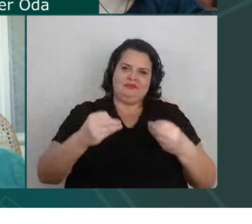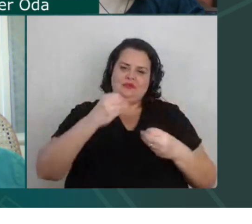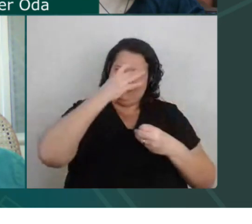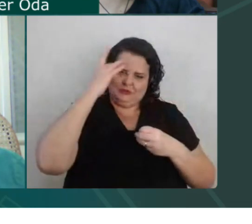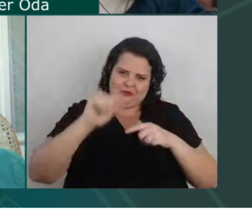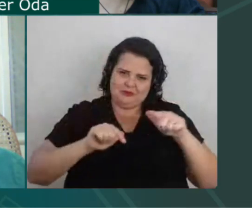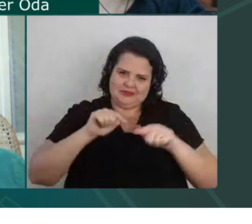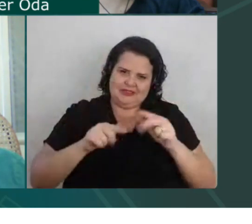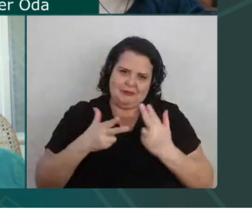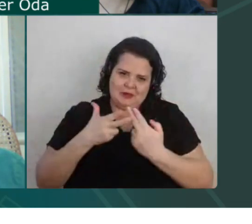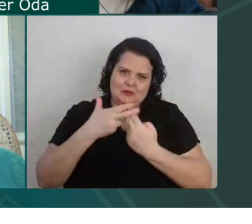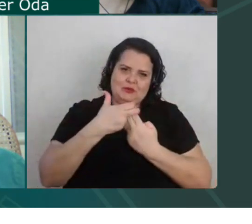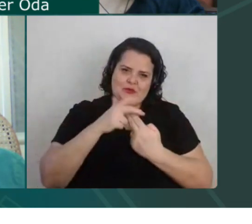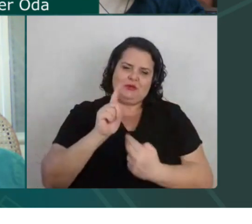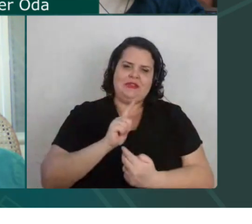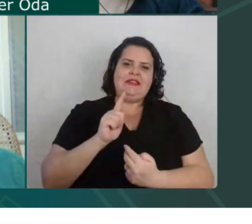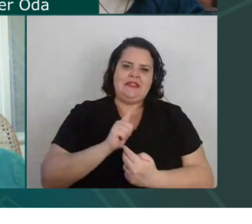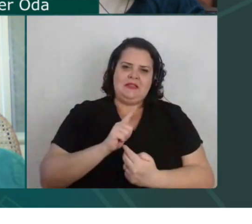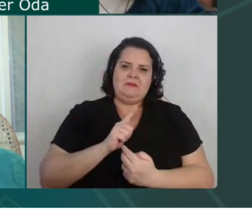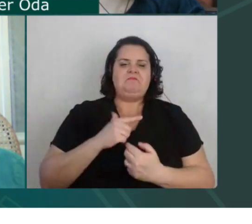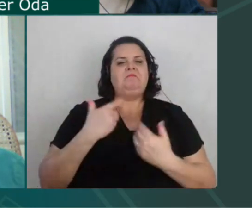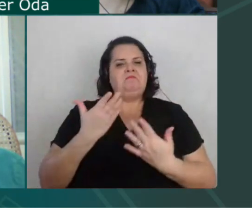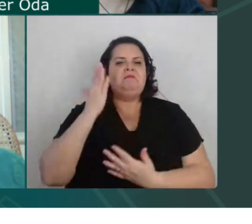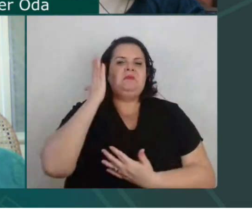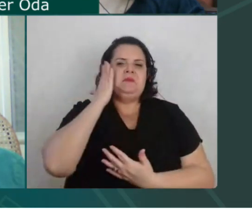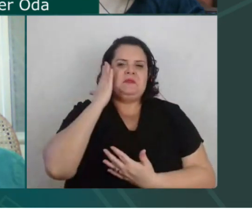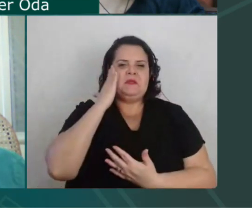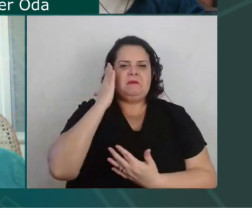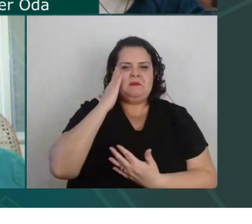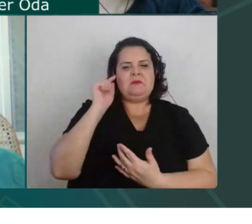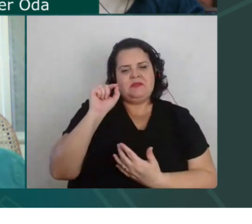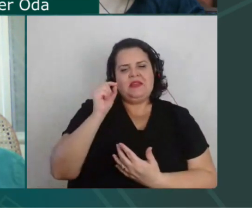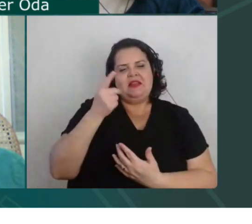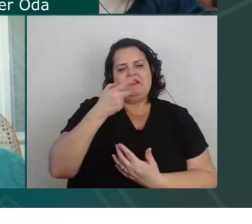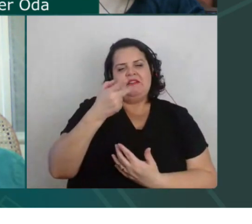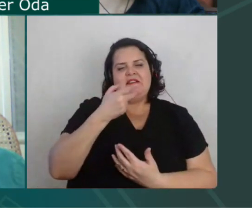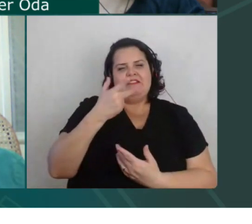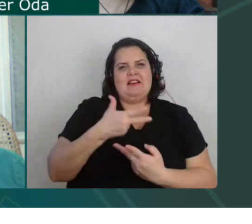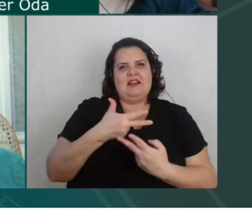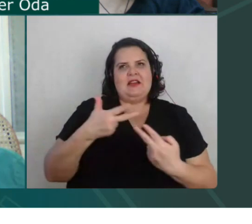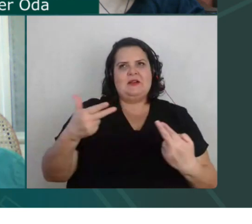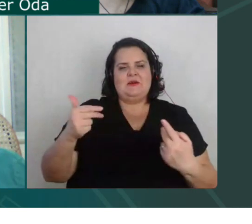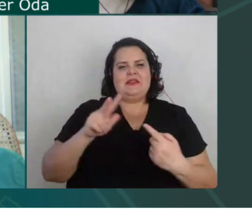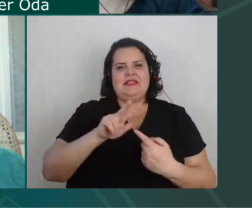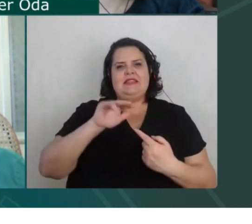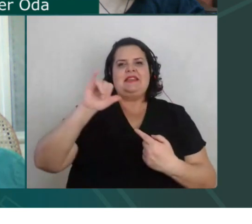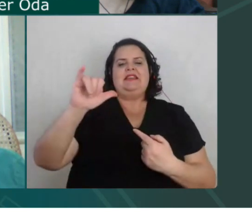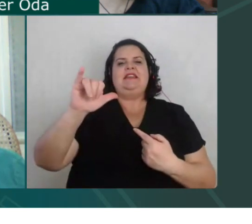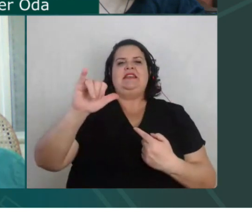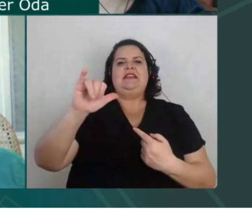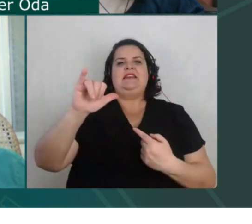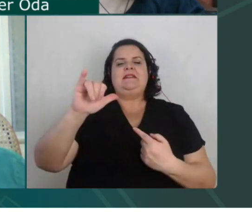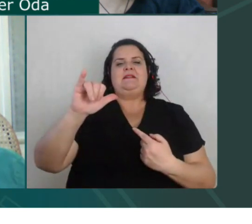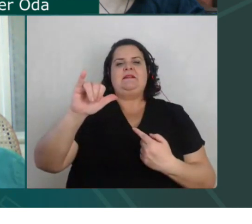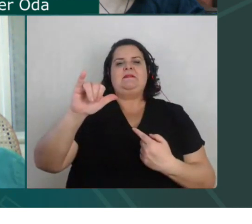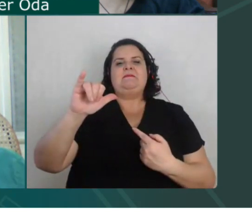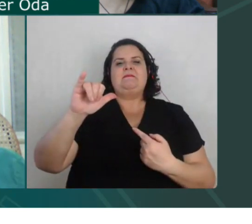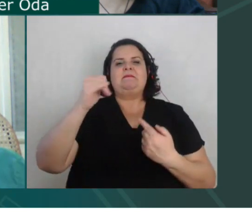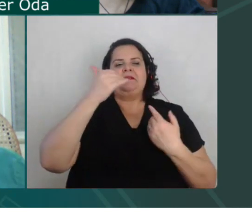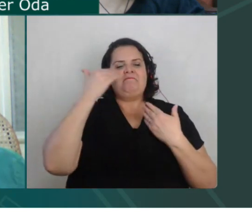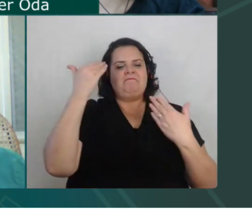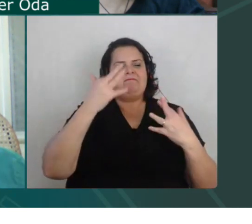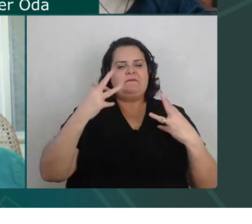a fala do professor Jair Nilson saberá honrá-los. Muito obrigada, professor, por ter aceito esse nosso convite. Eu lhe passo a